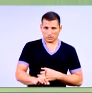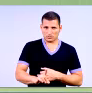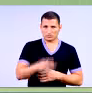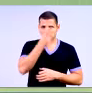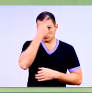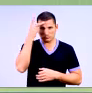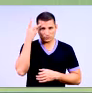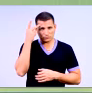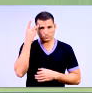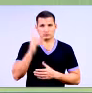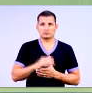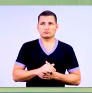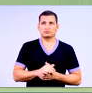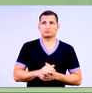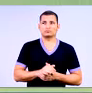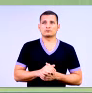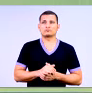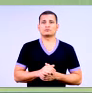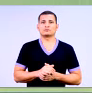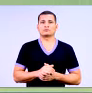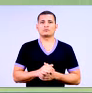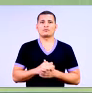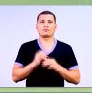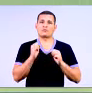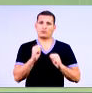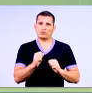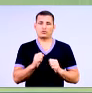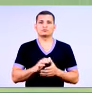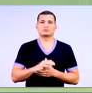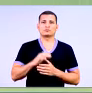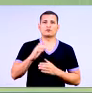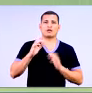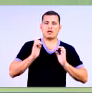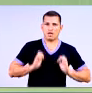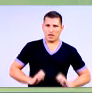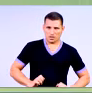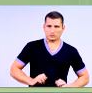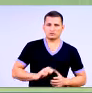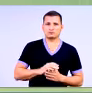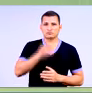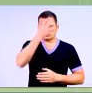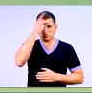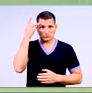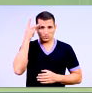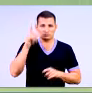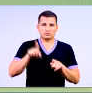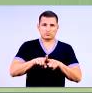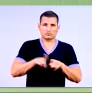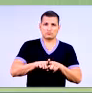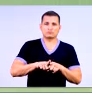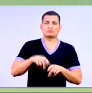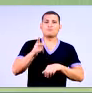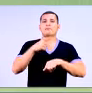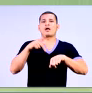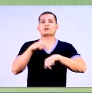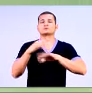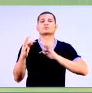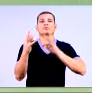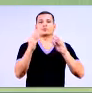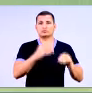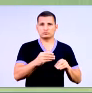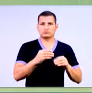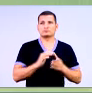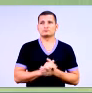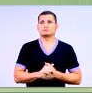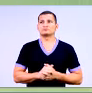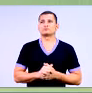critério para a conduta ética dos povos e das nações. Então, gente, se